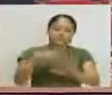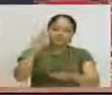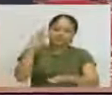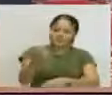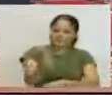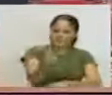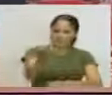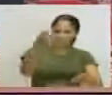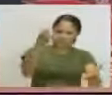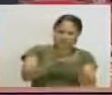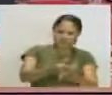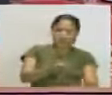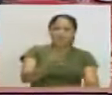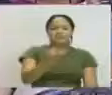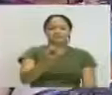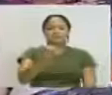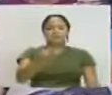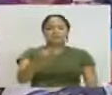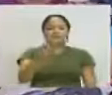impostos.